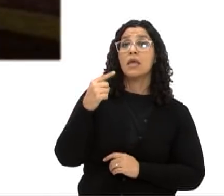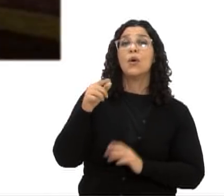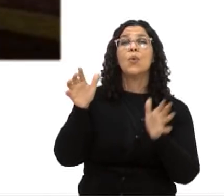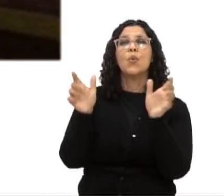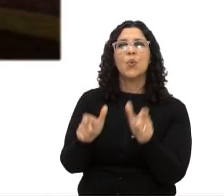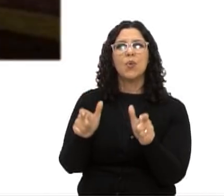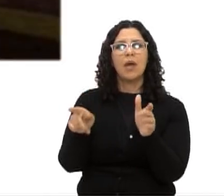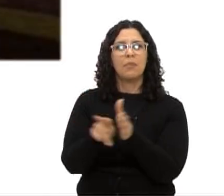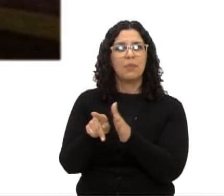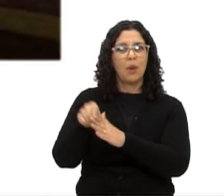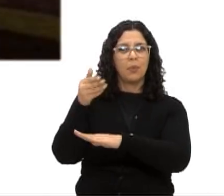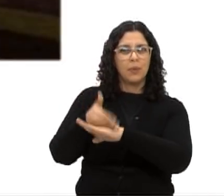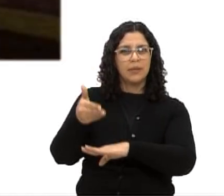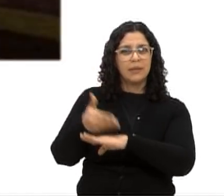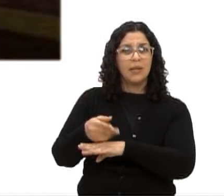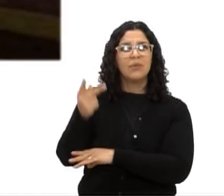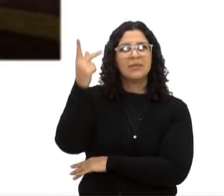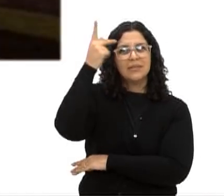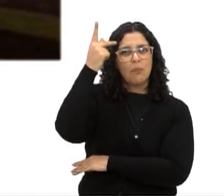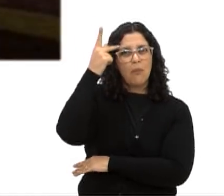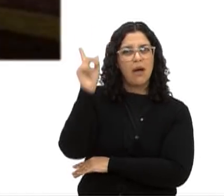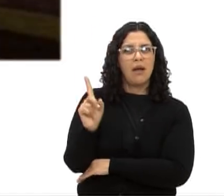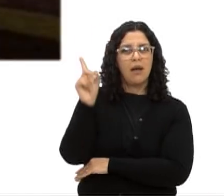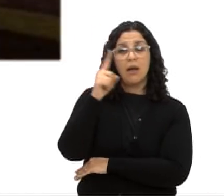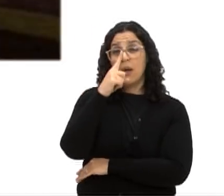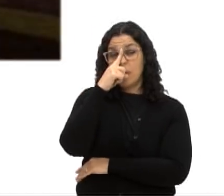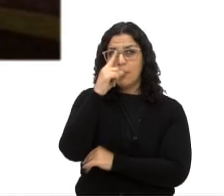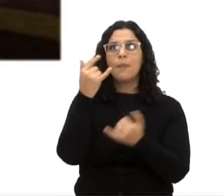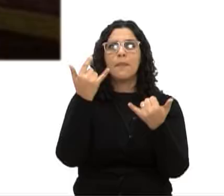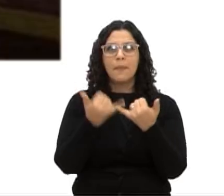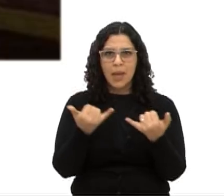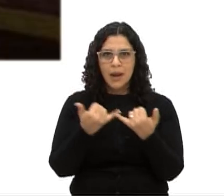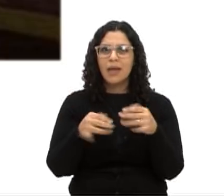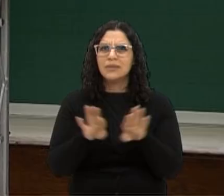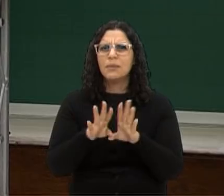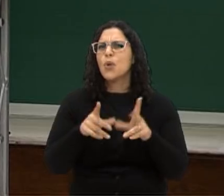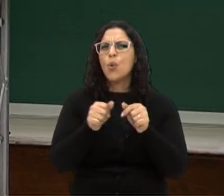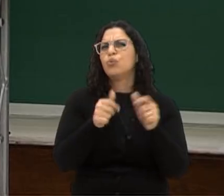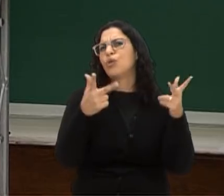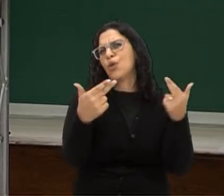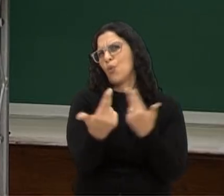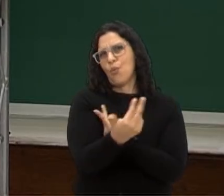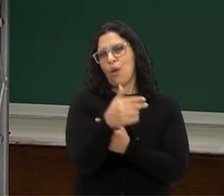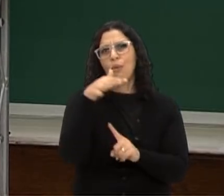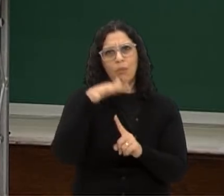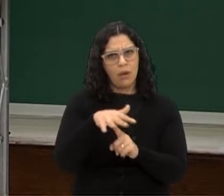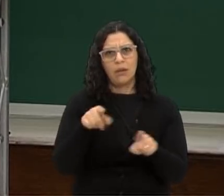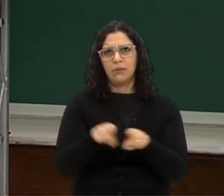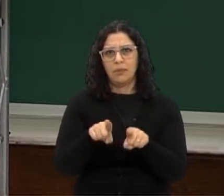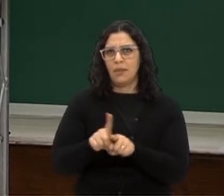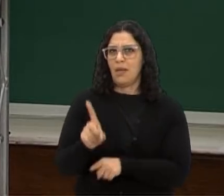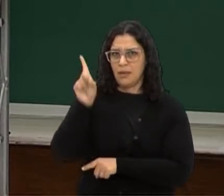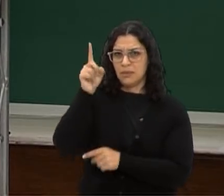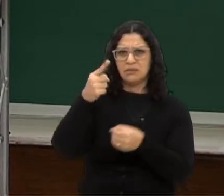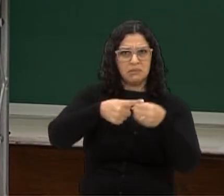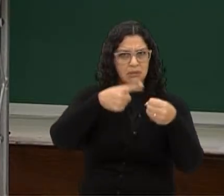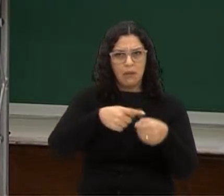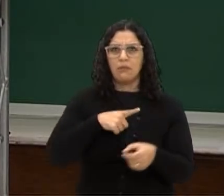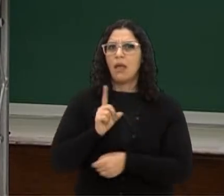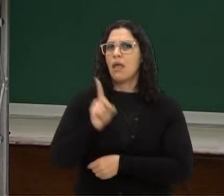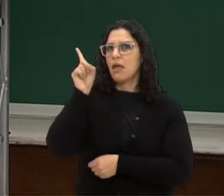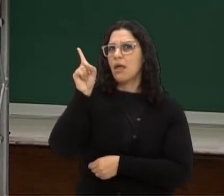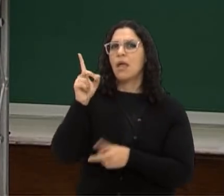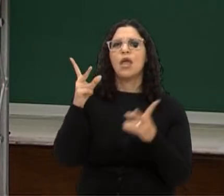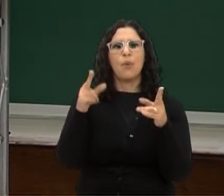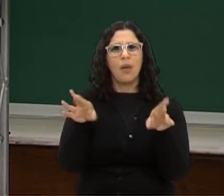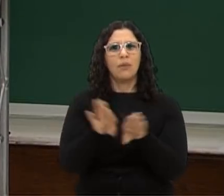clube, né? Esse é um clube lá de São Paulo, mas ele é bem parecido com todos os outros clubes aqui do Paraná, né, das nossas cidades por aqui, onde